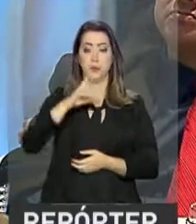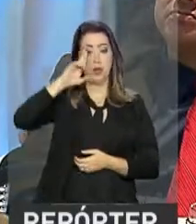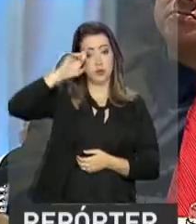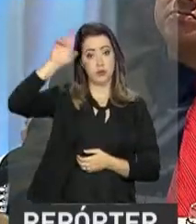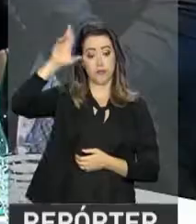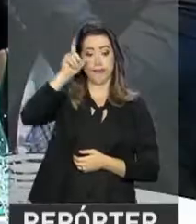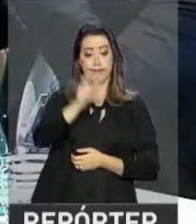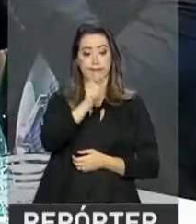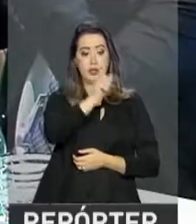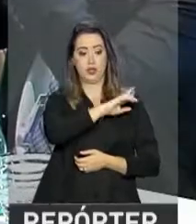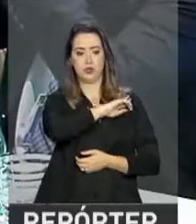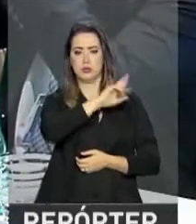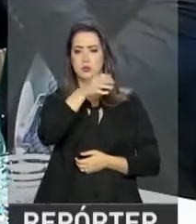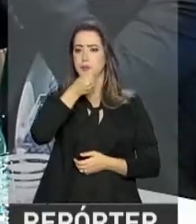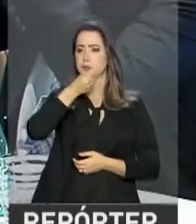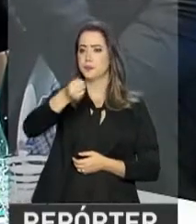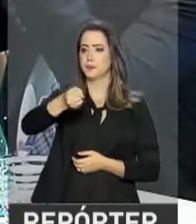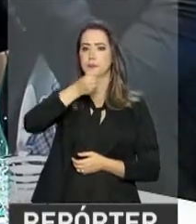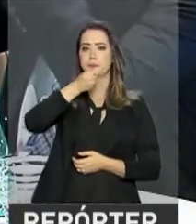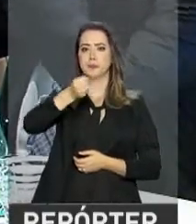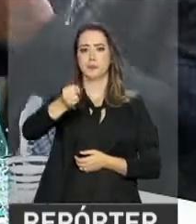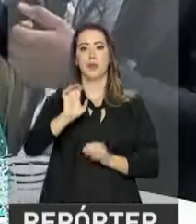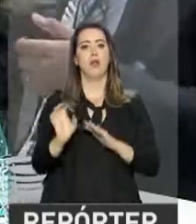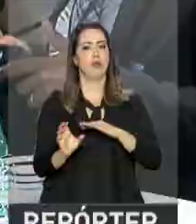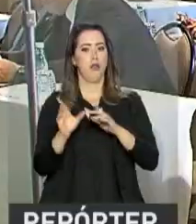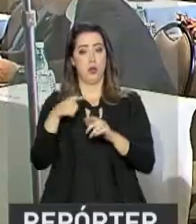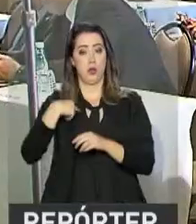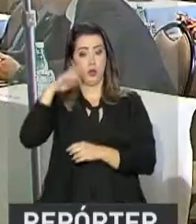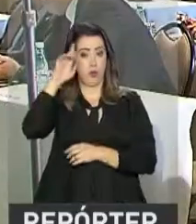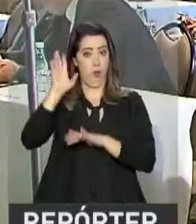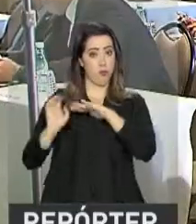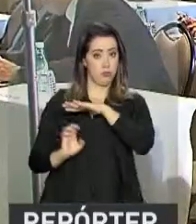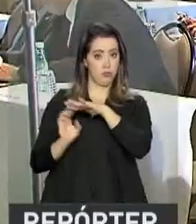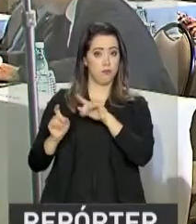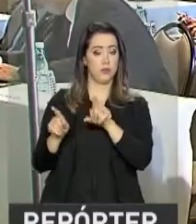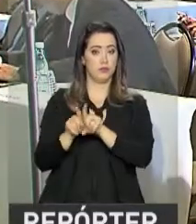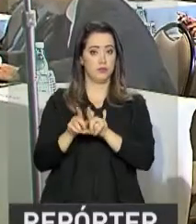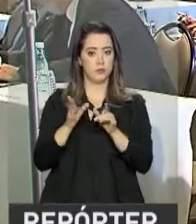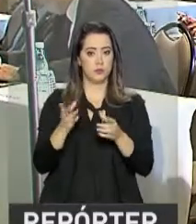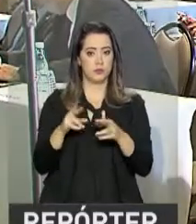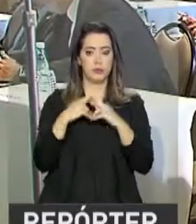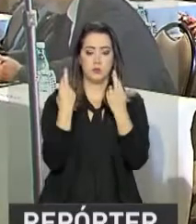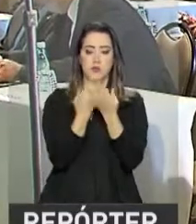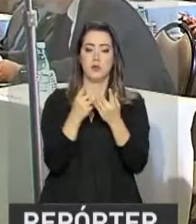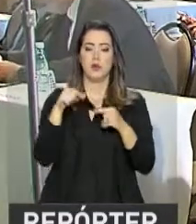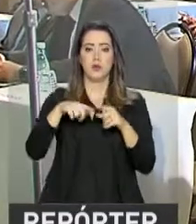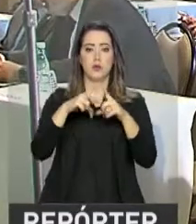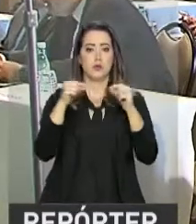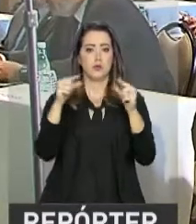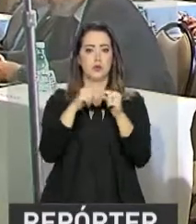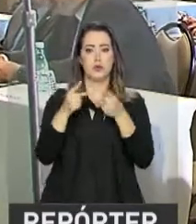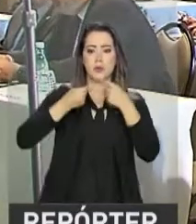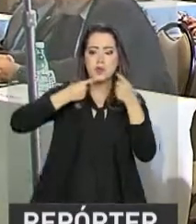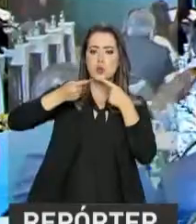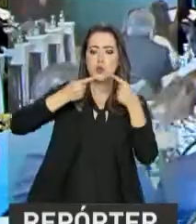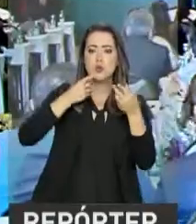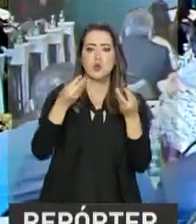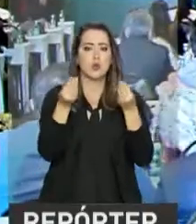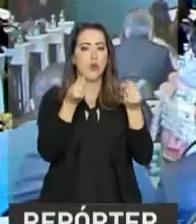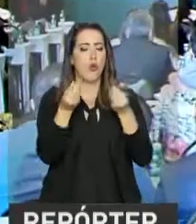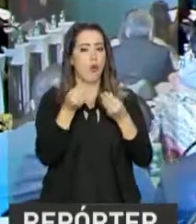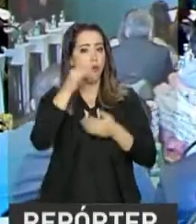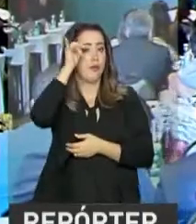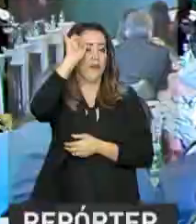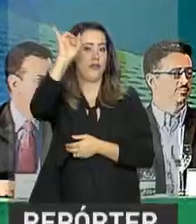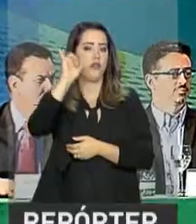Autoridades, empresários, jornalistas e executivos da radiodifusão se reuniram em Brasília para discutir o impacto das notícias falsas na